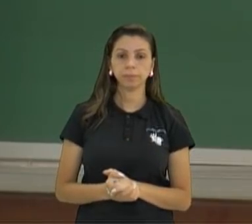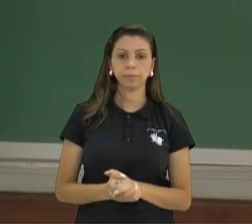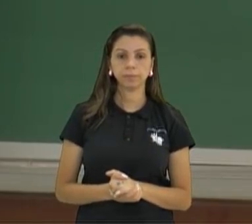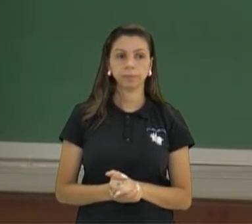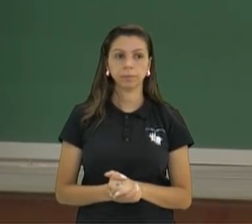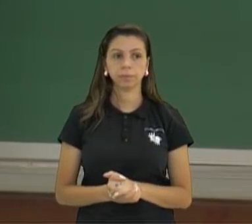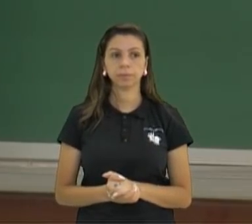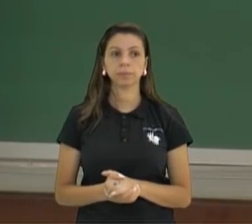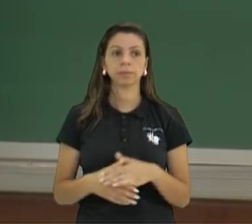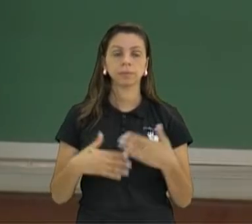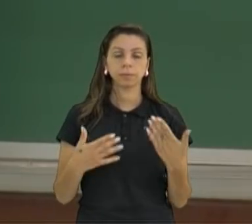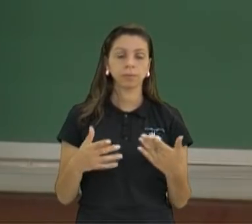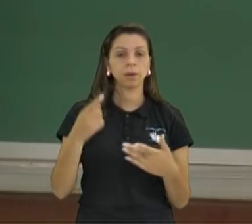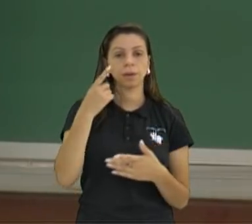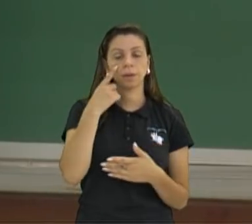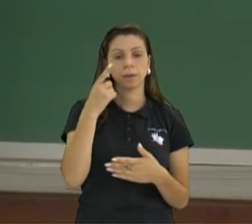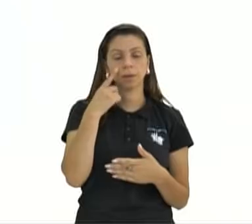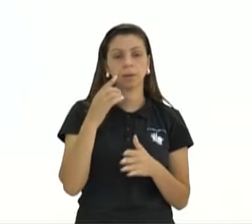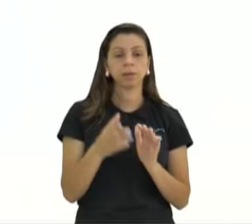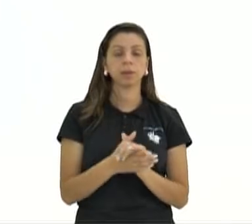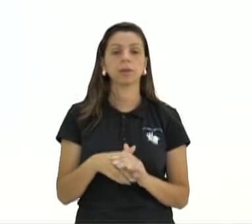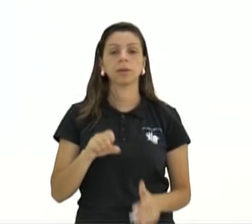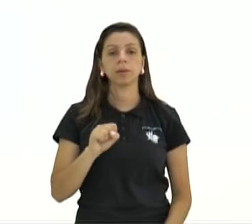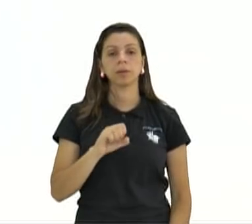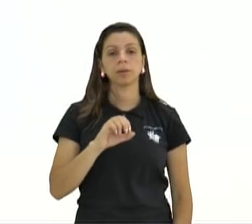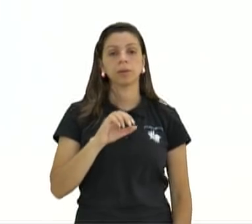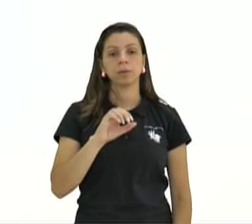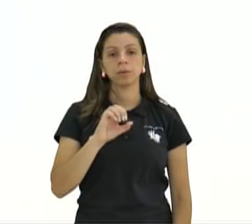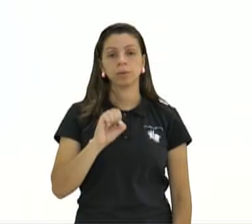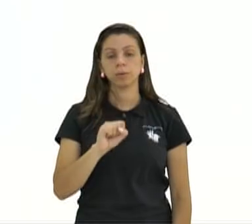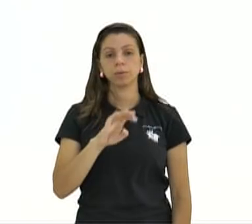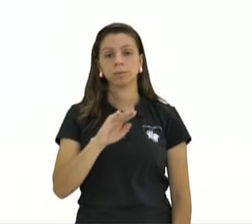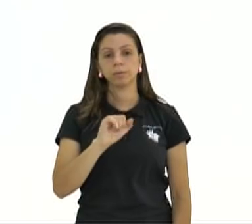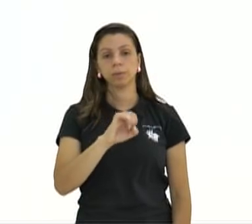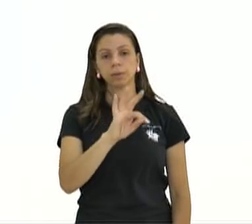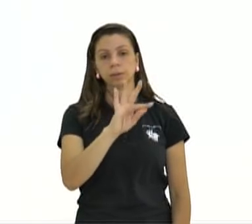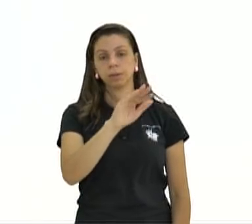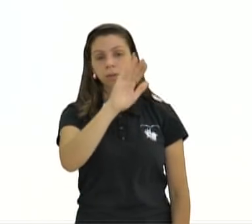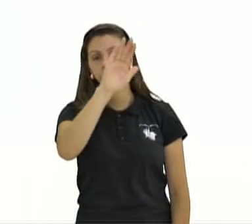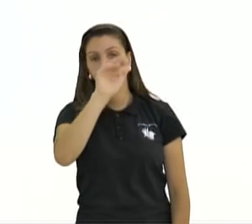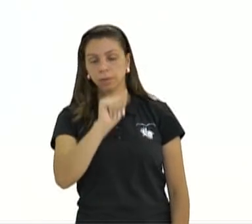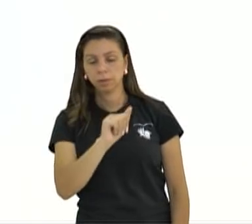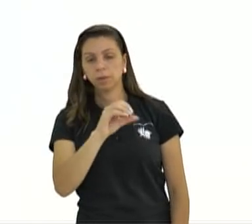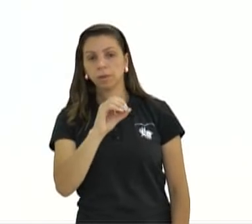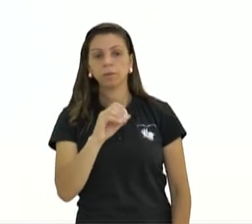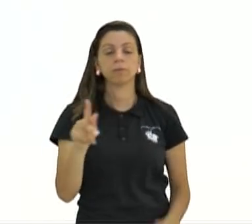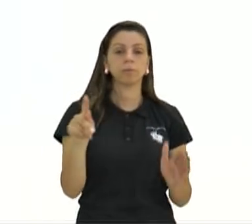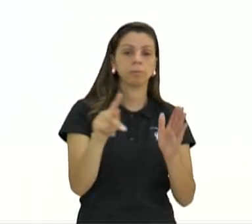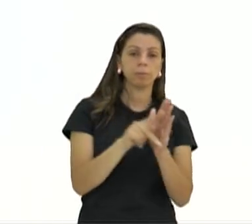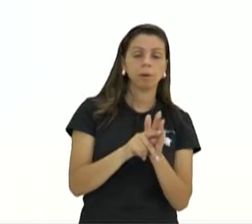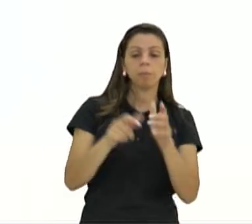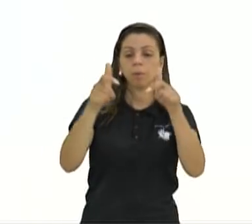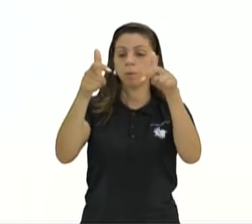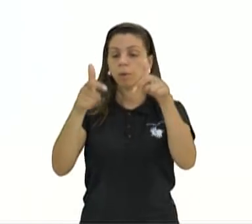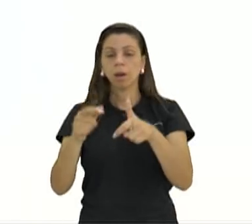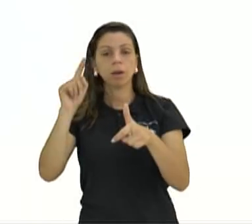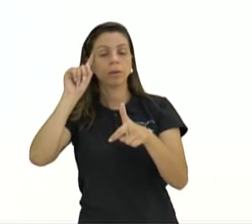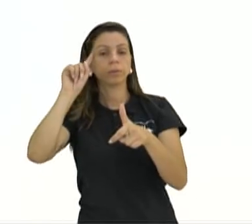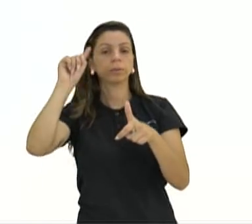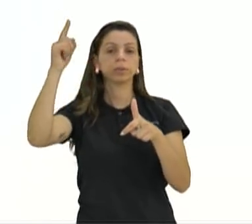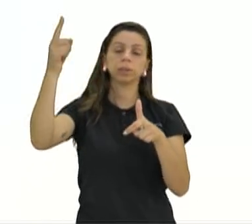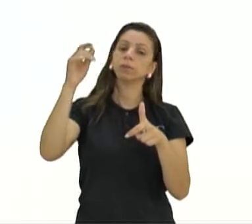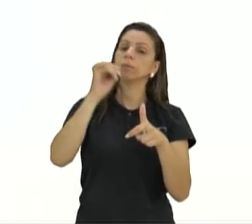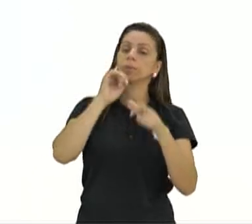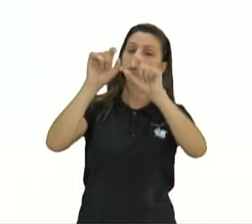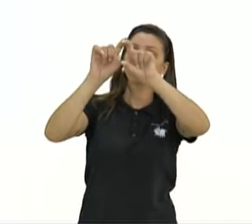Para isolar substantivo próprio relacionado com determinado lugar, seguido de uma data, como em cabeçalhos,